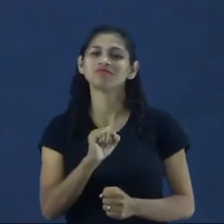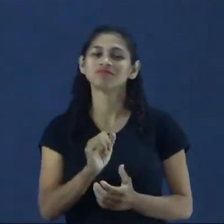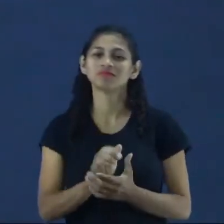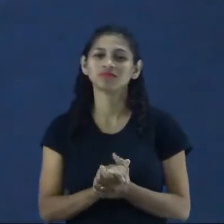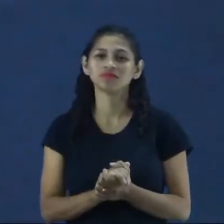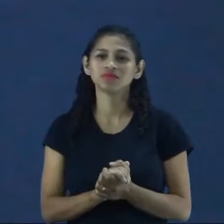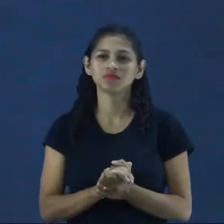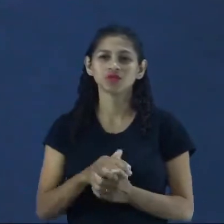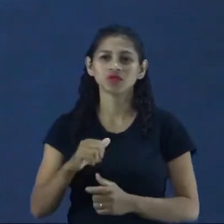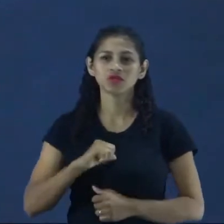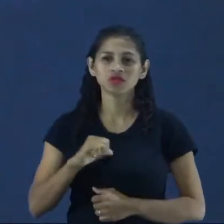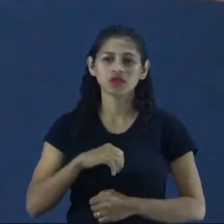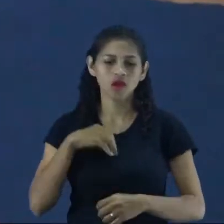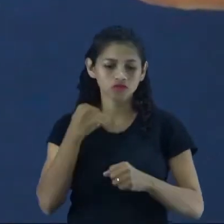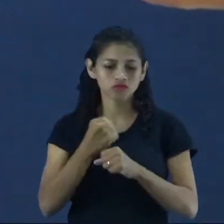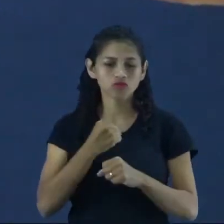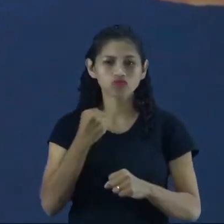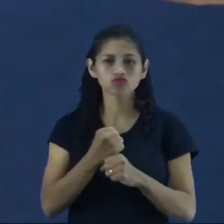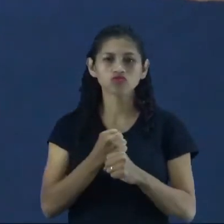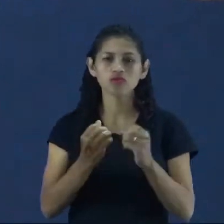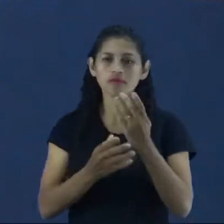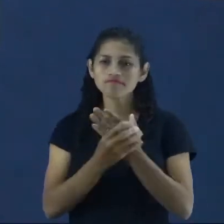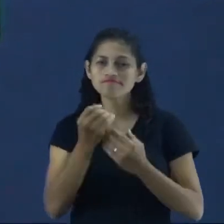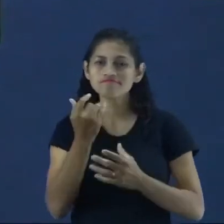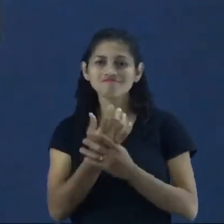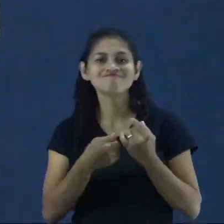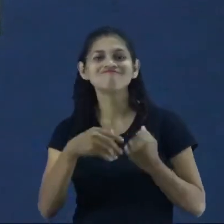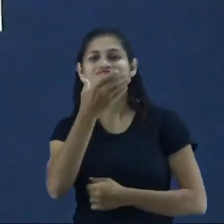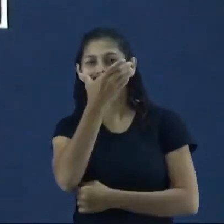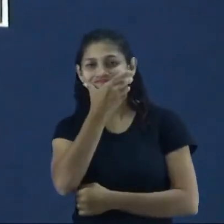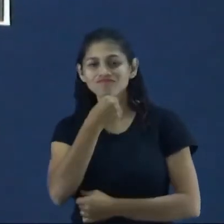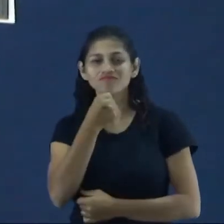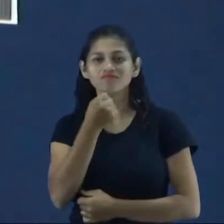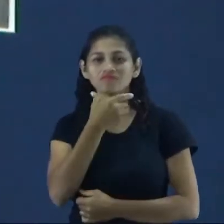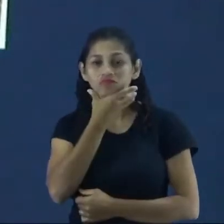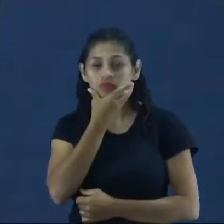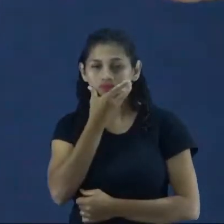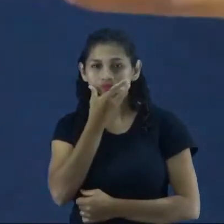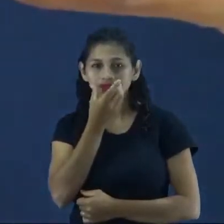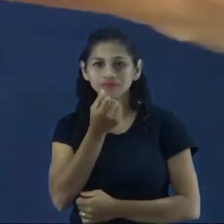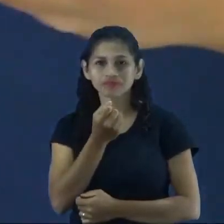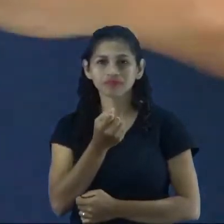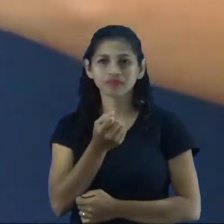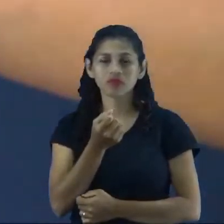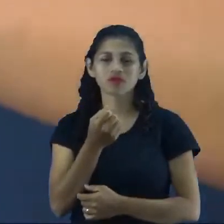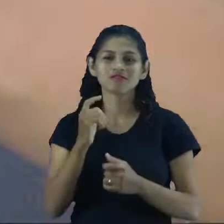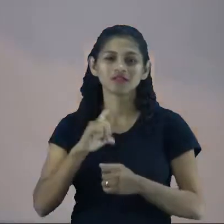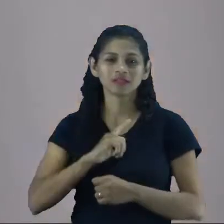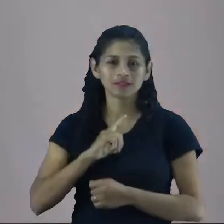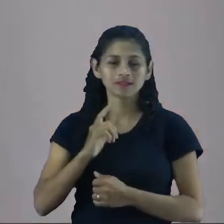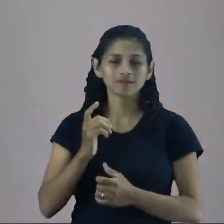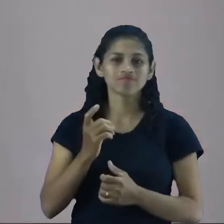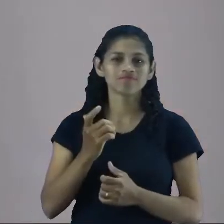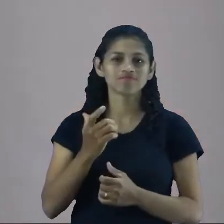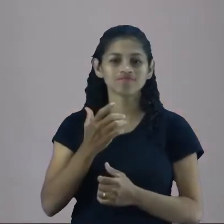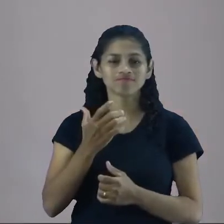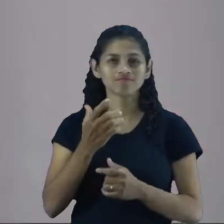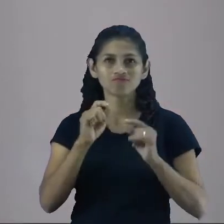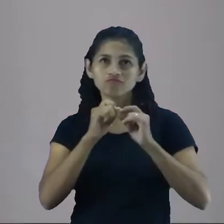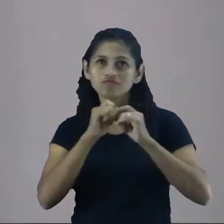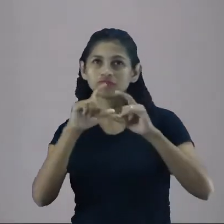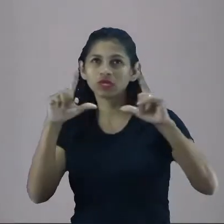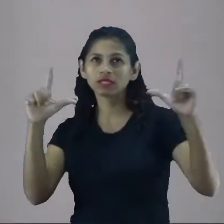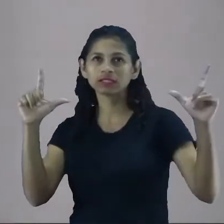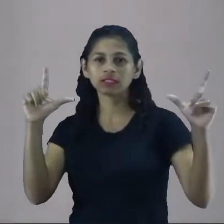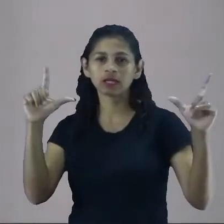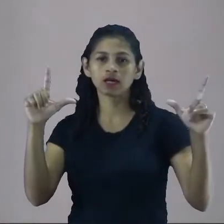tem algo que foi construído pelas mãos dos homens, nós temos o que então? Uma paisagem humanizada. Então, vamos